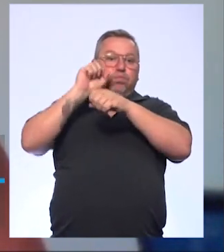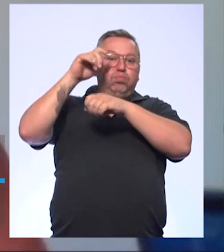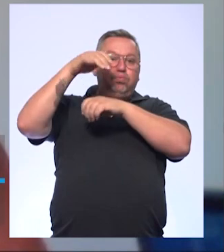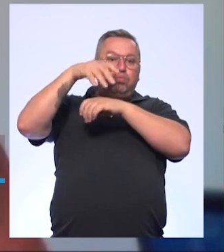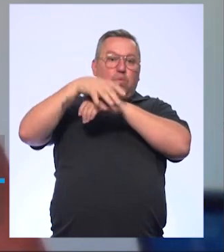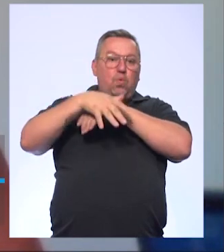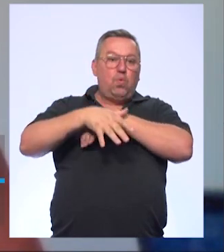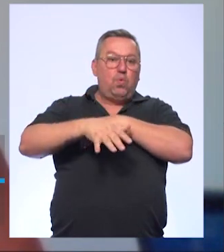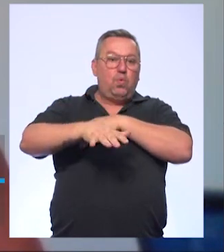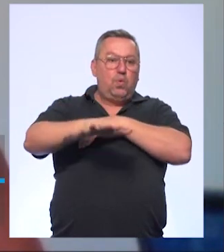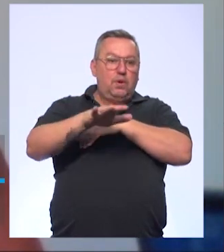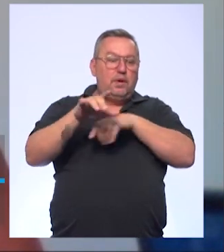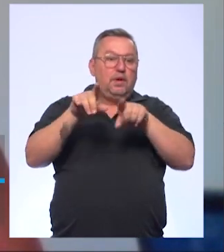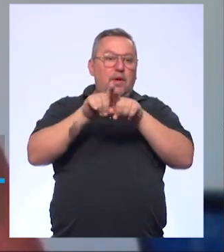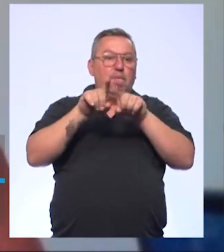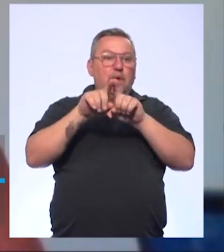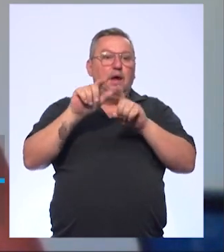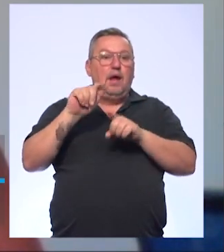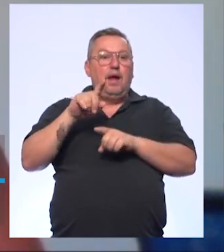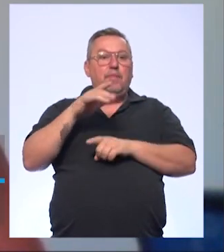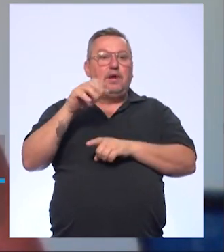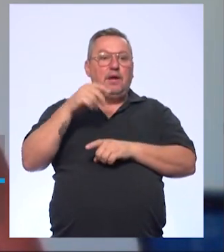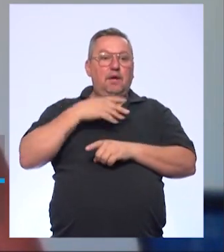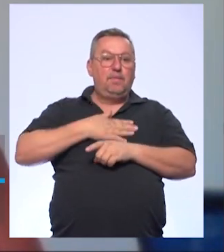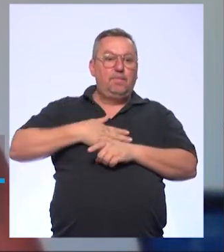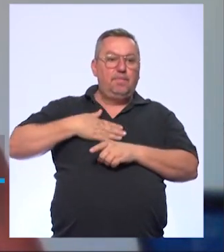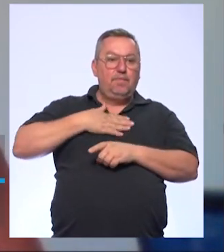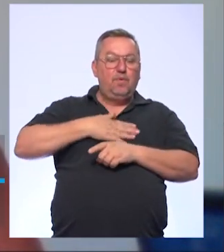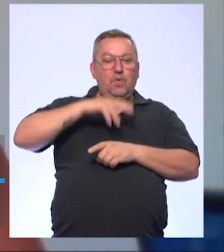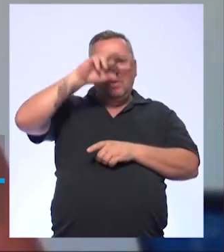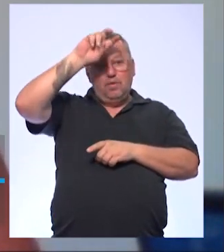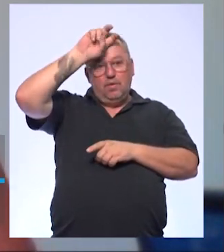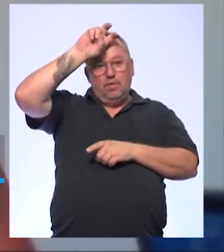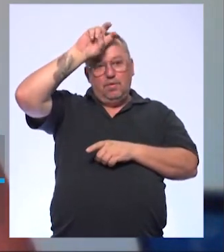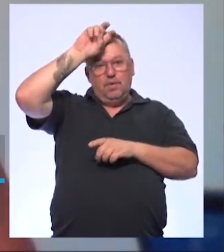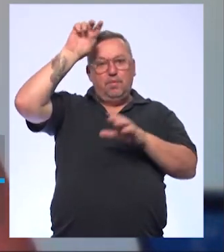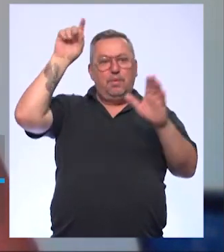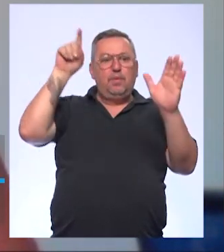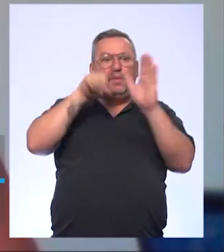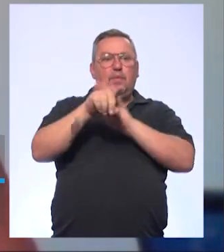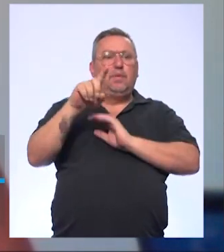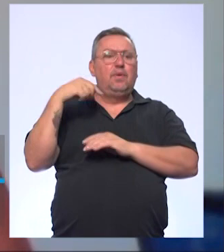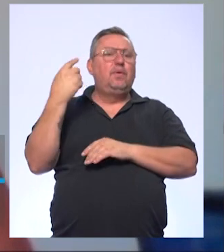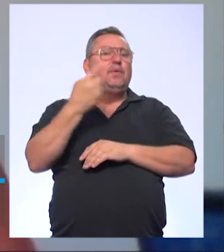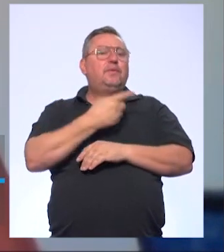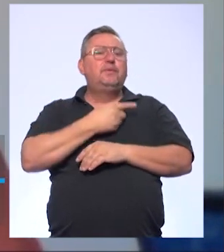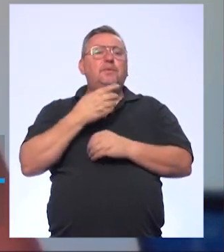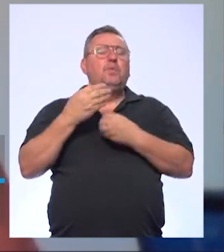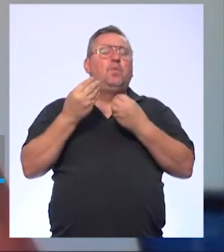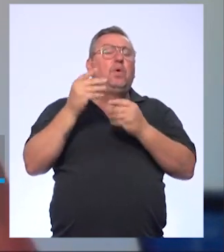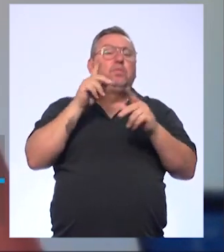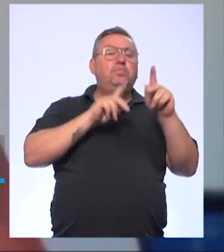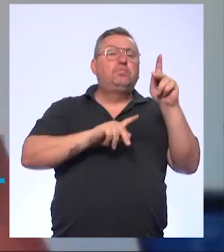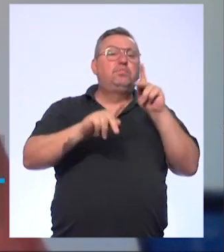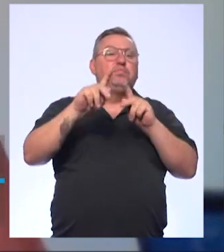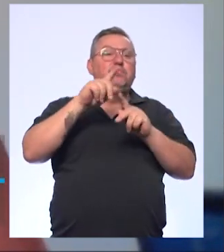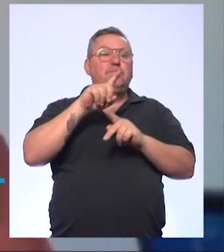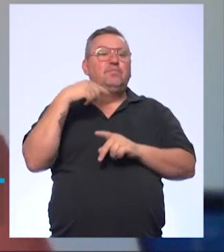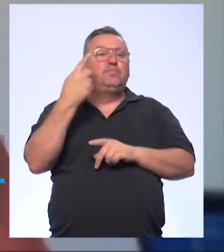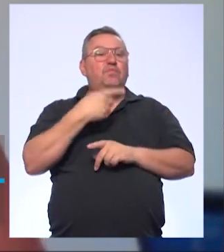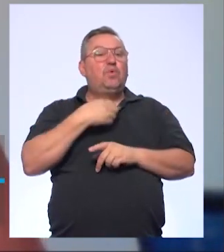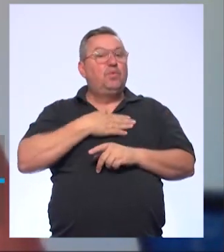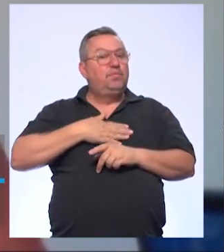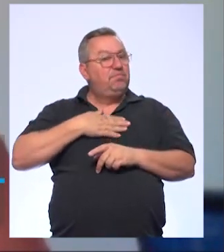Vesúvio. E a Gabriele disse que gostaria de conhecer o Egito e pergunta para nós qual das civilizações antigas nós